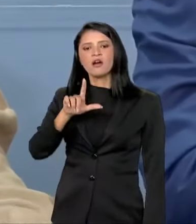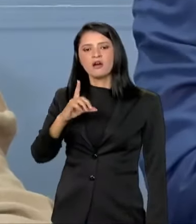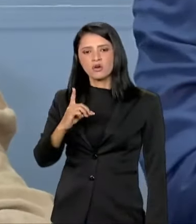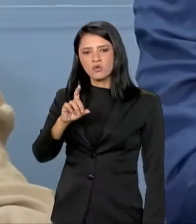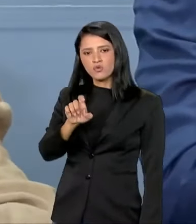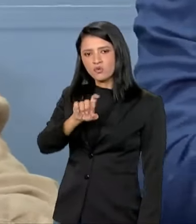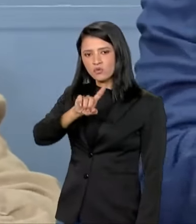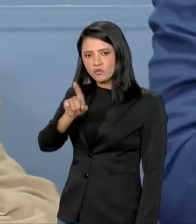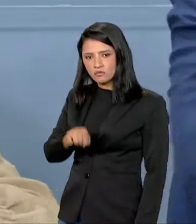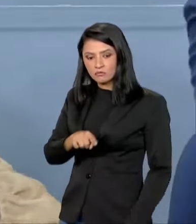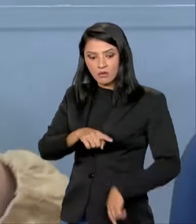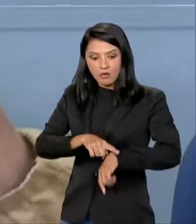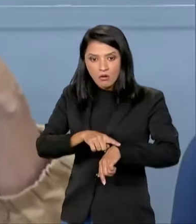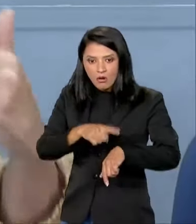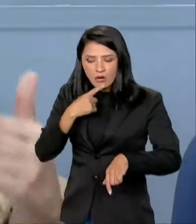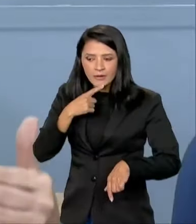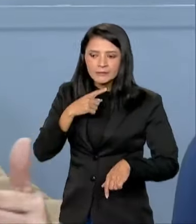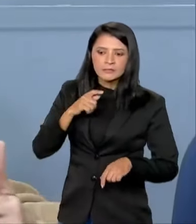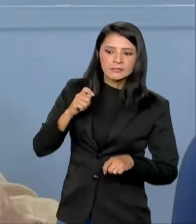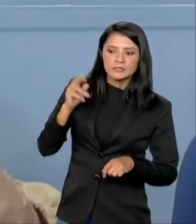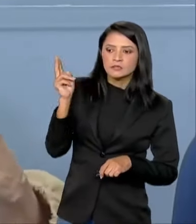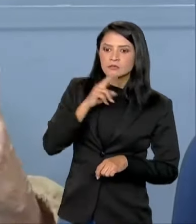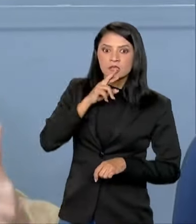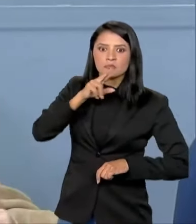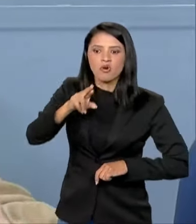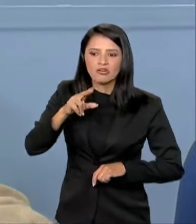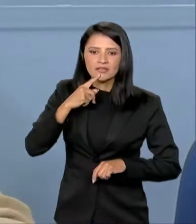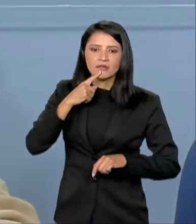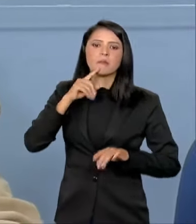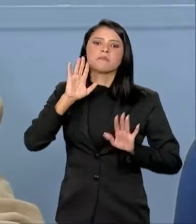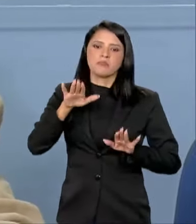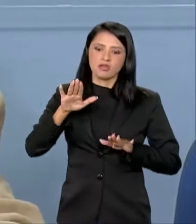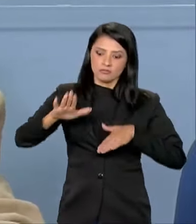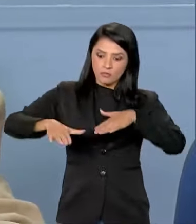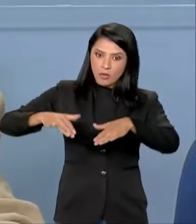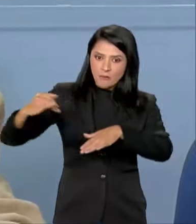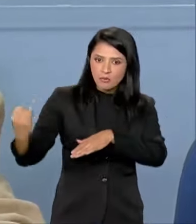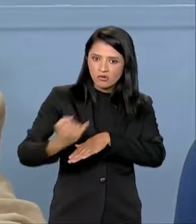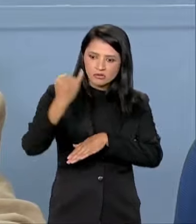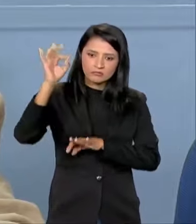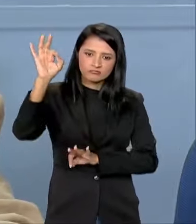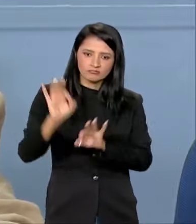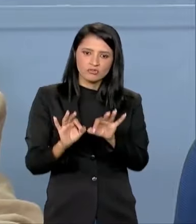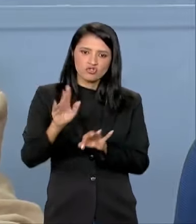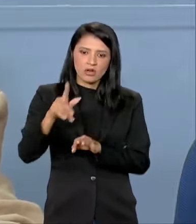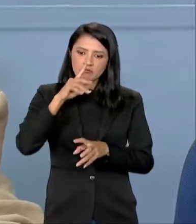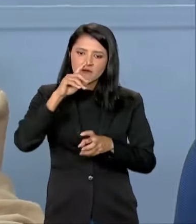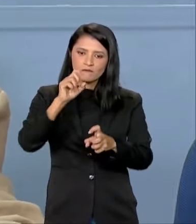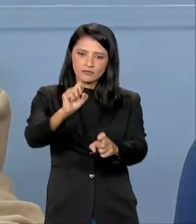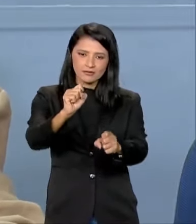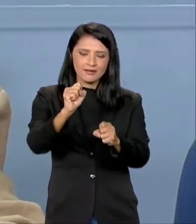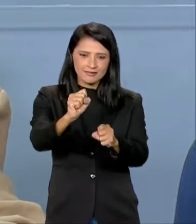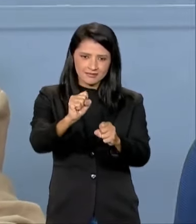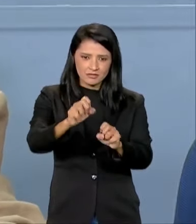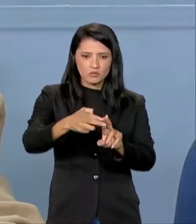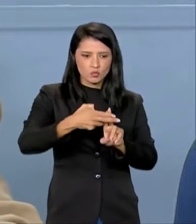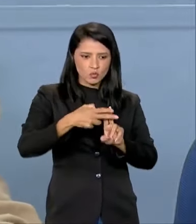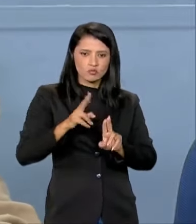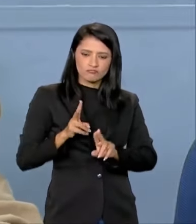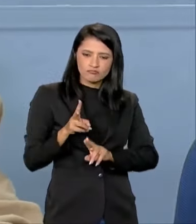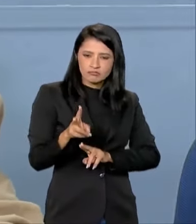de resposta emergencial, mas já damos os passos importantes no sentido do fortalecimento do